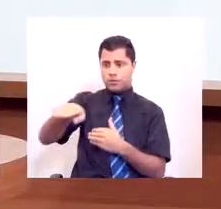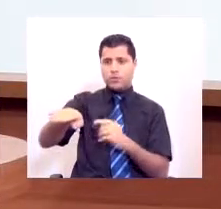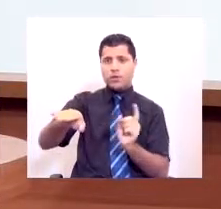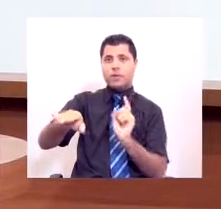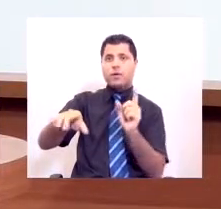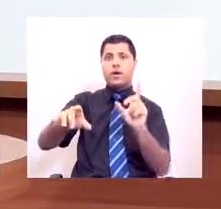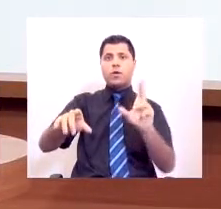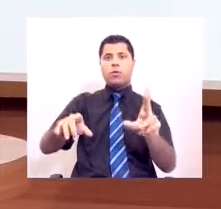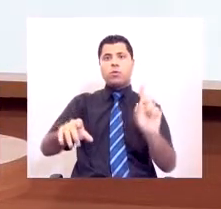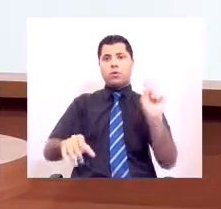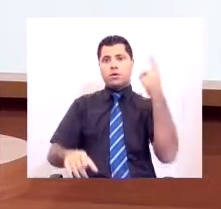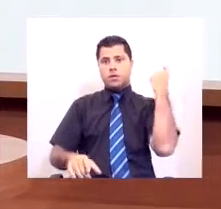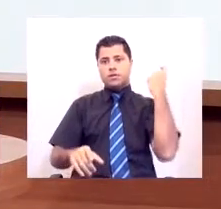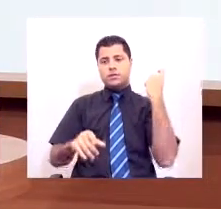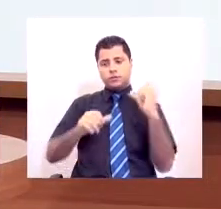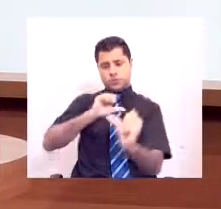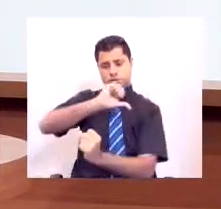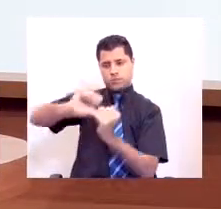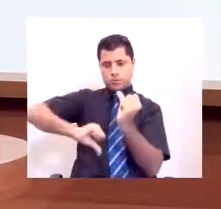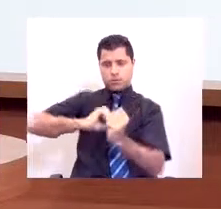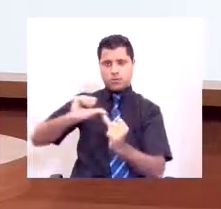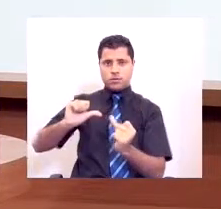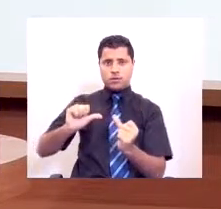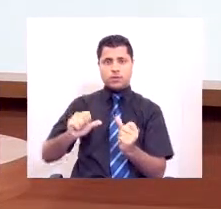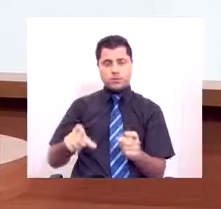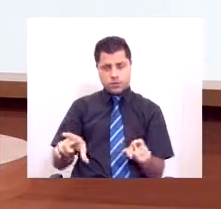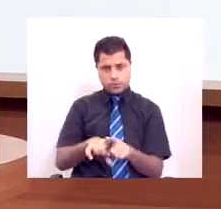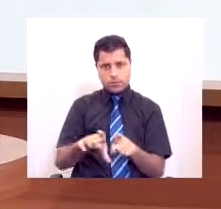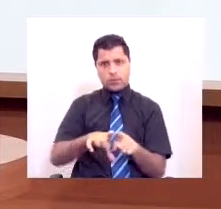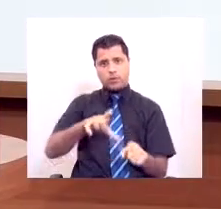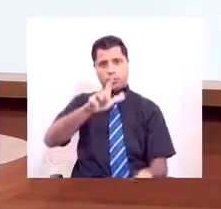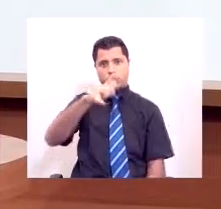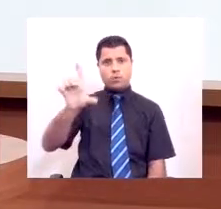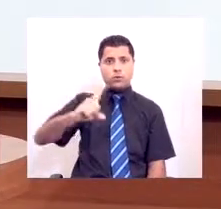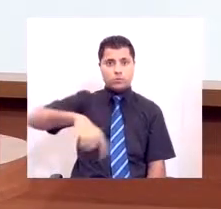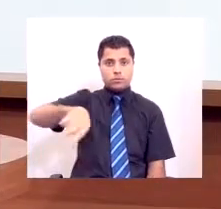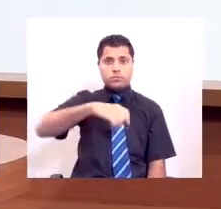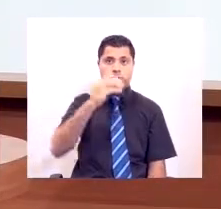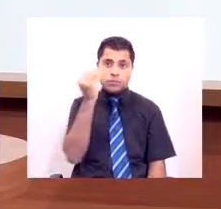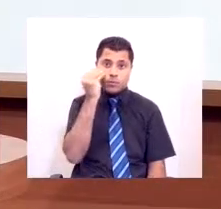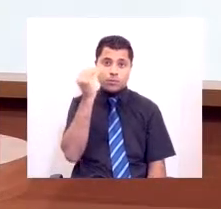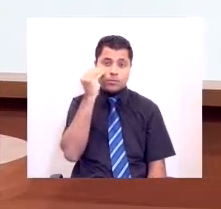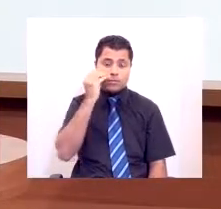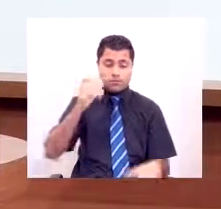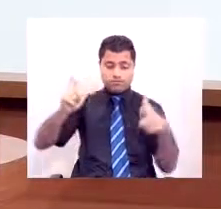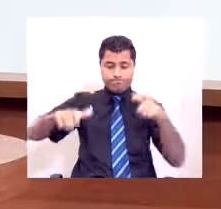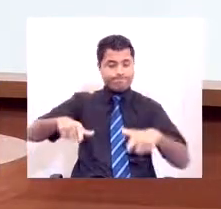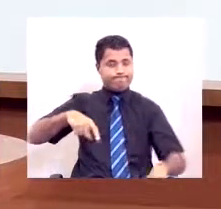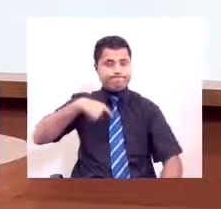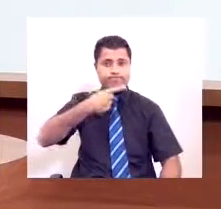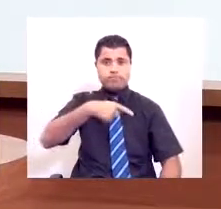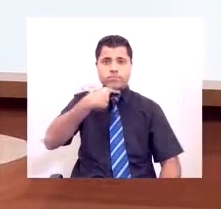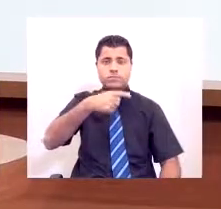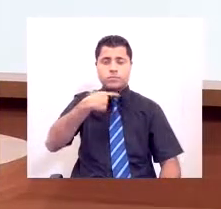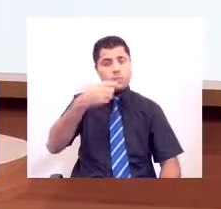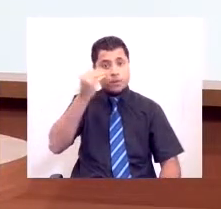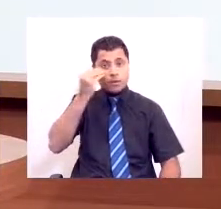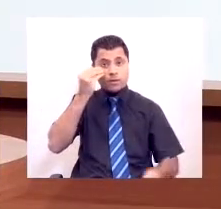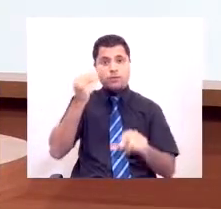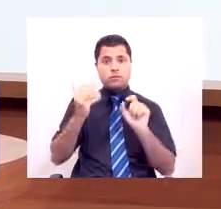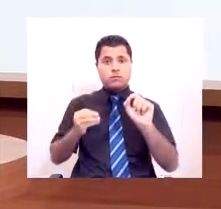antigamente. Uma outra demanda para a região que estamos lutando há um bom tempo é